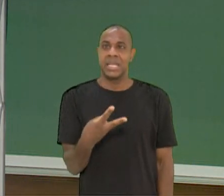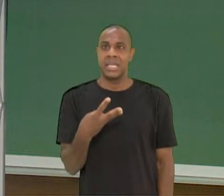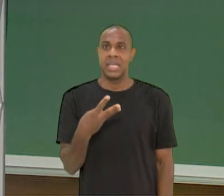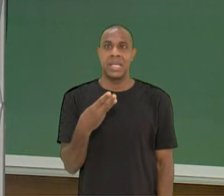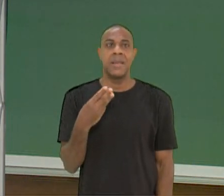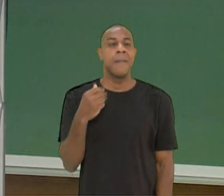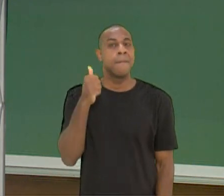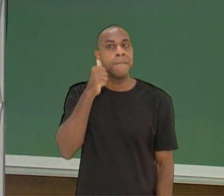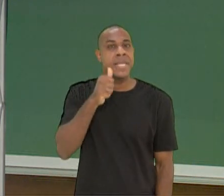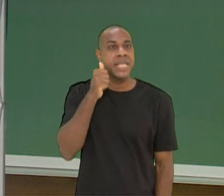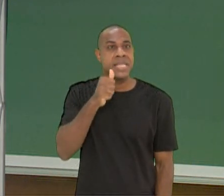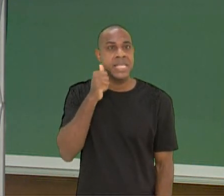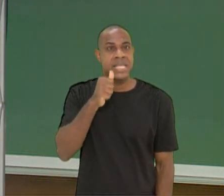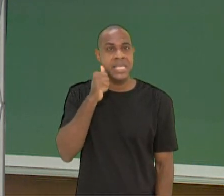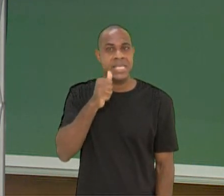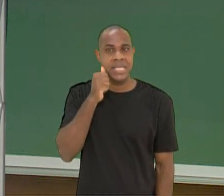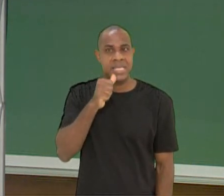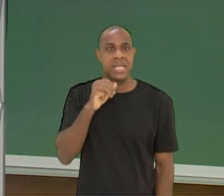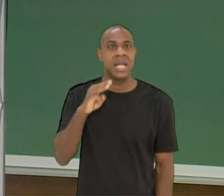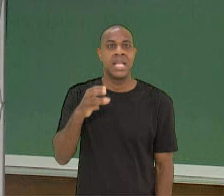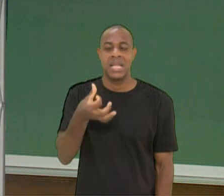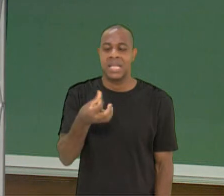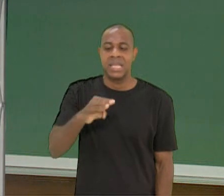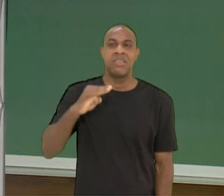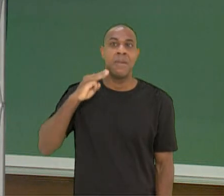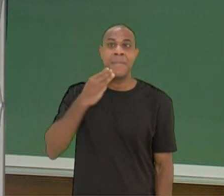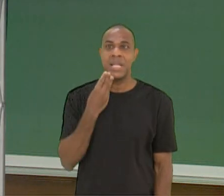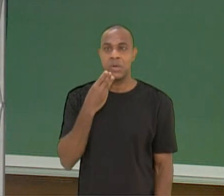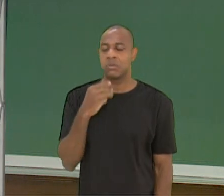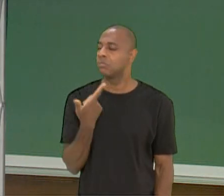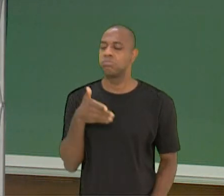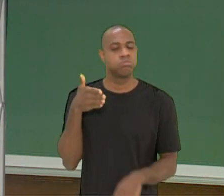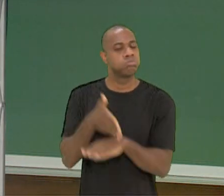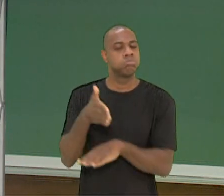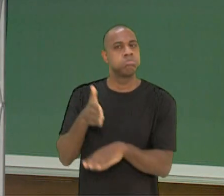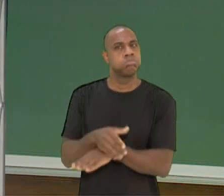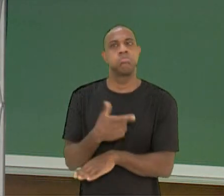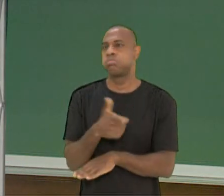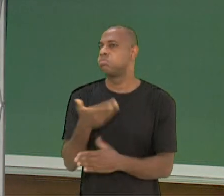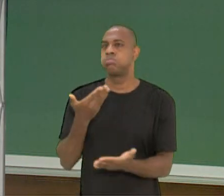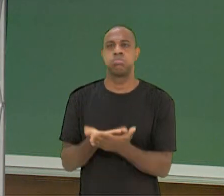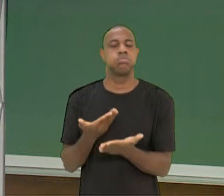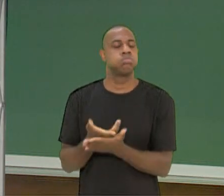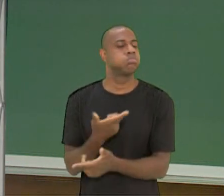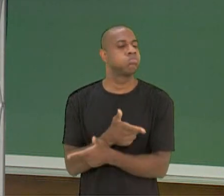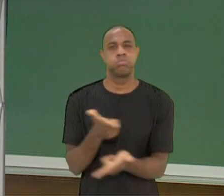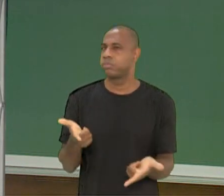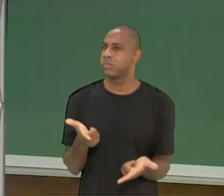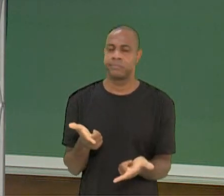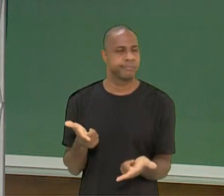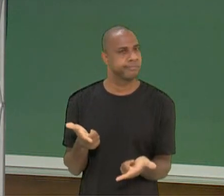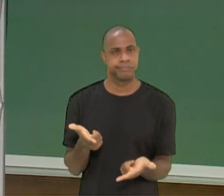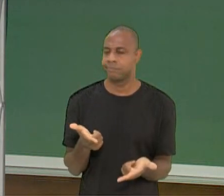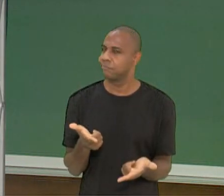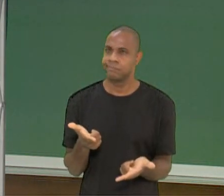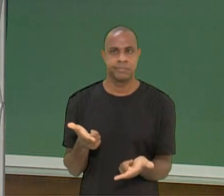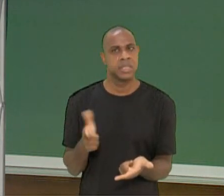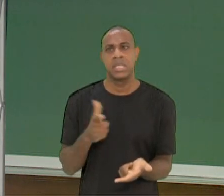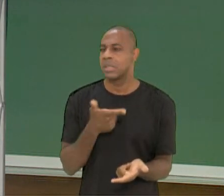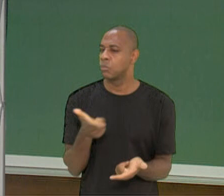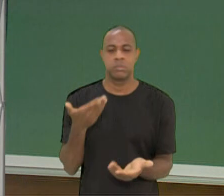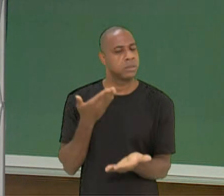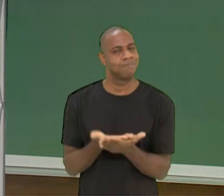de meninas não têm acesso à escola, não frequentam a escola. Olha que dado assustador,